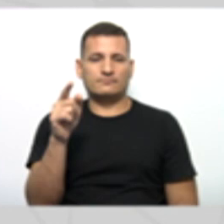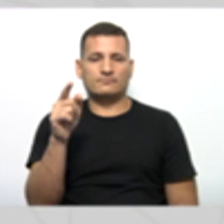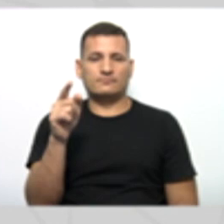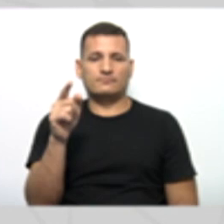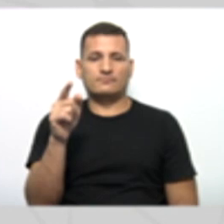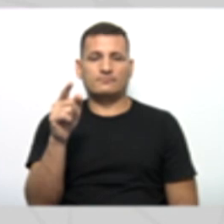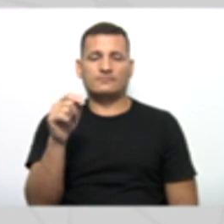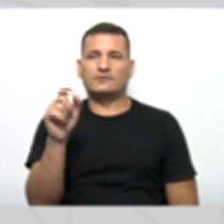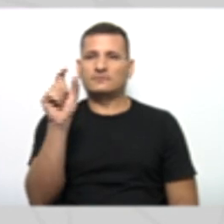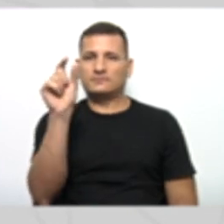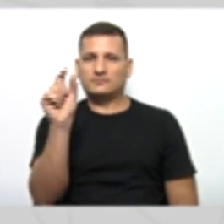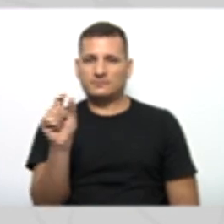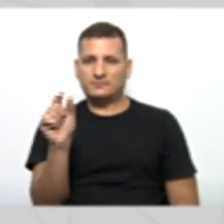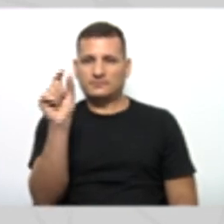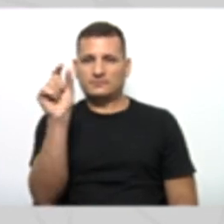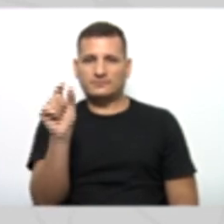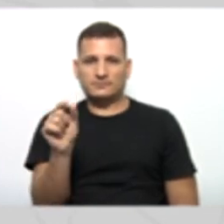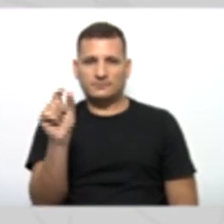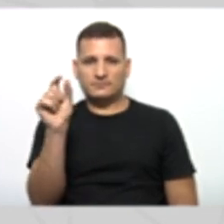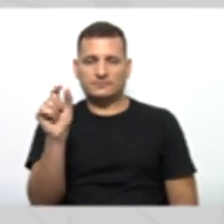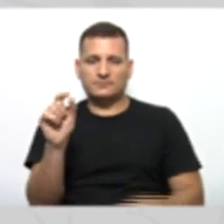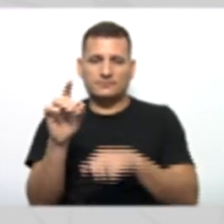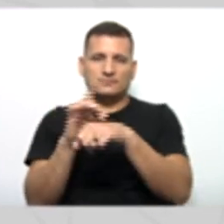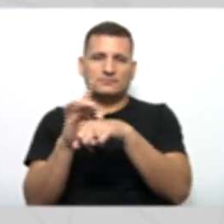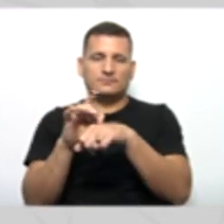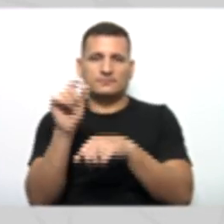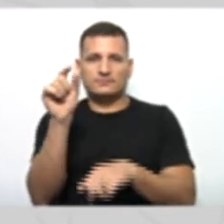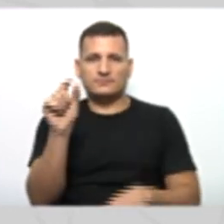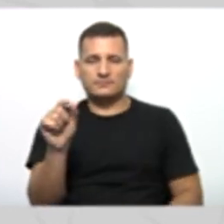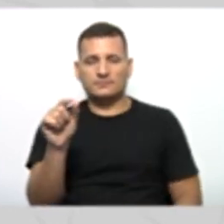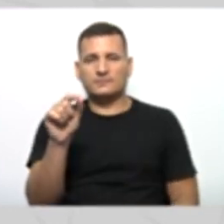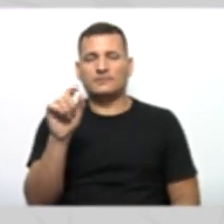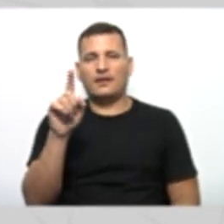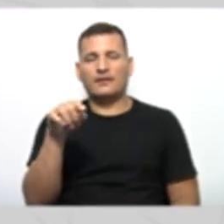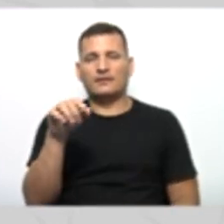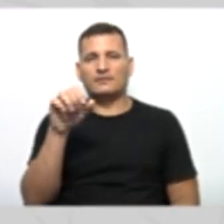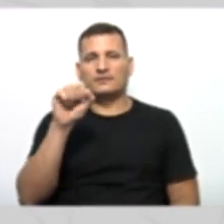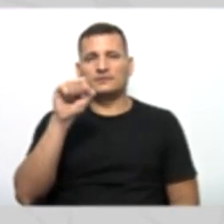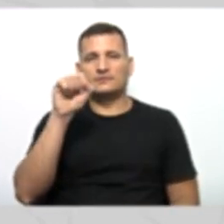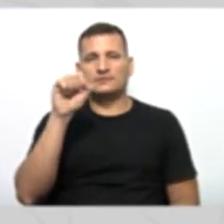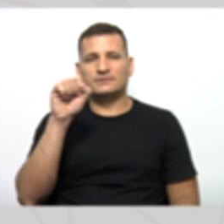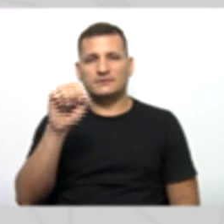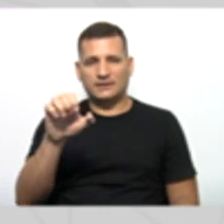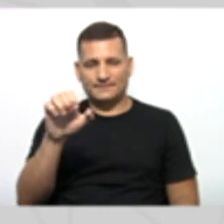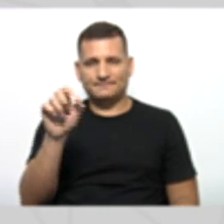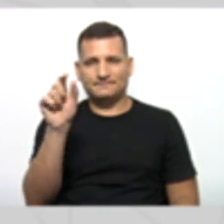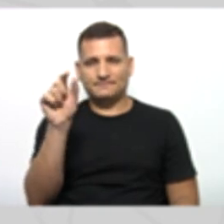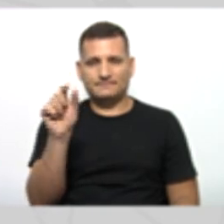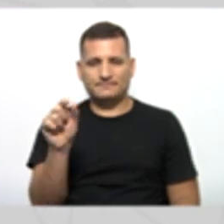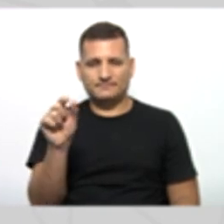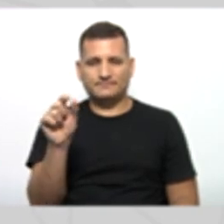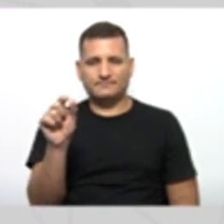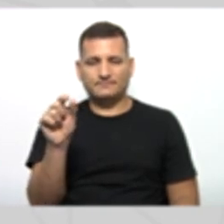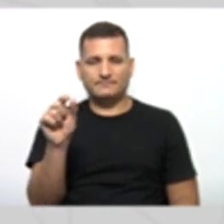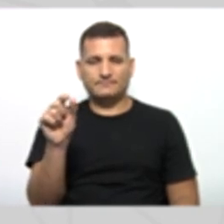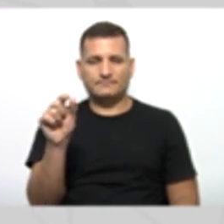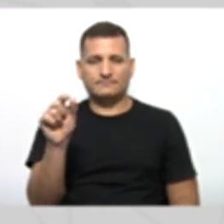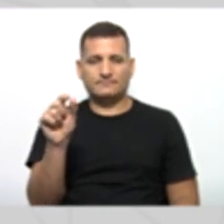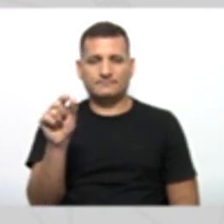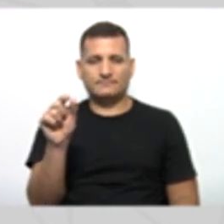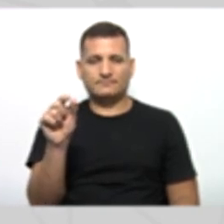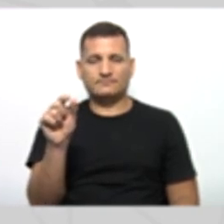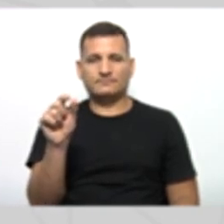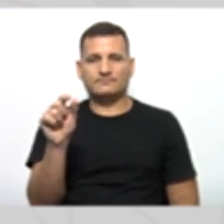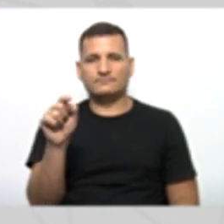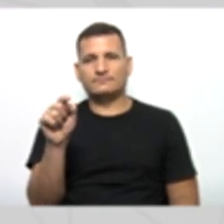ó. Por quê, ó? Porque se ele não tiver cadastro, ele vai o quê?